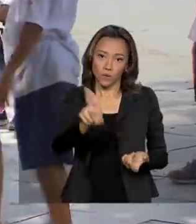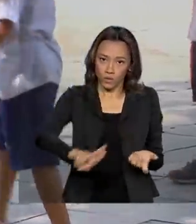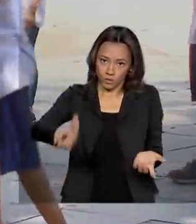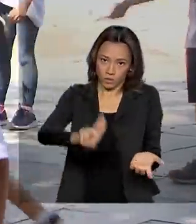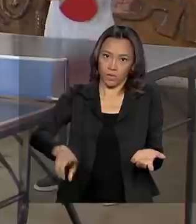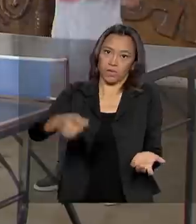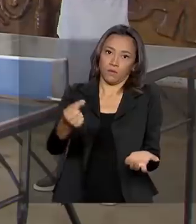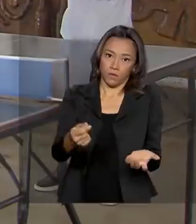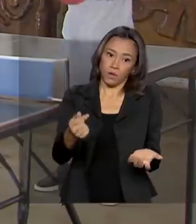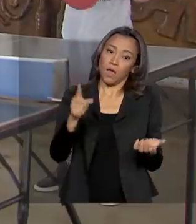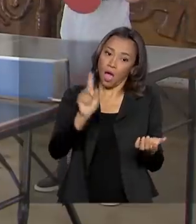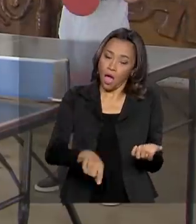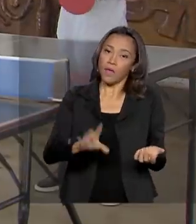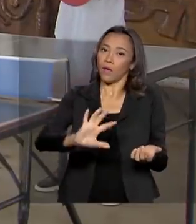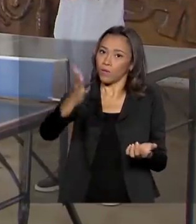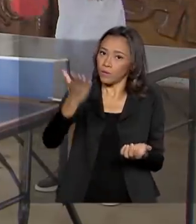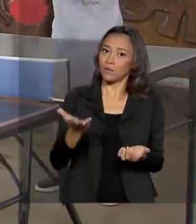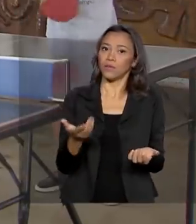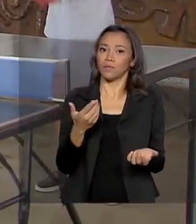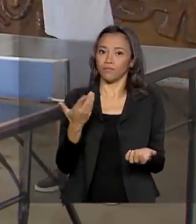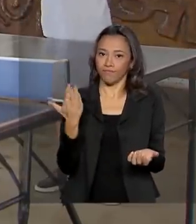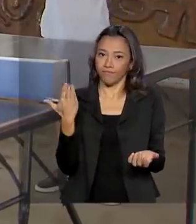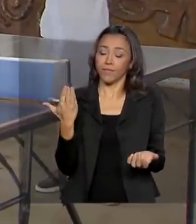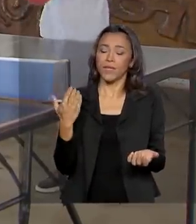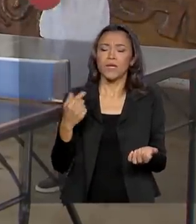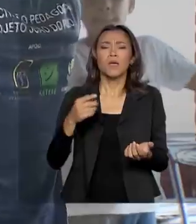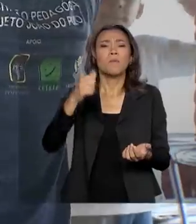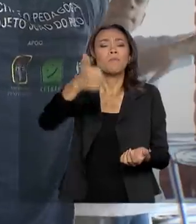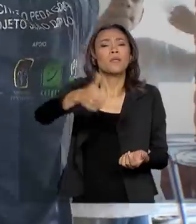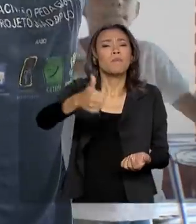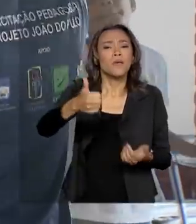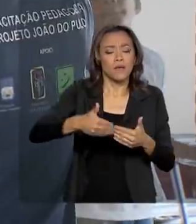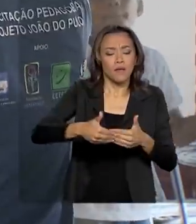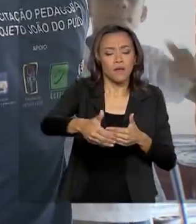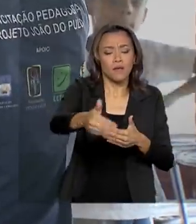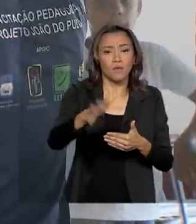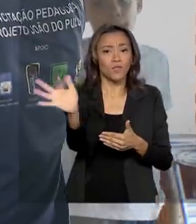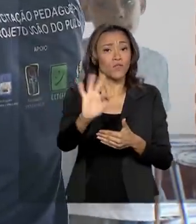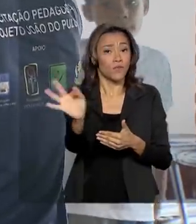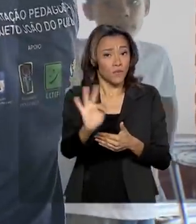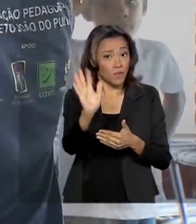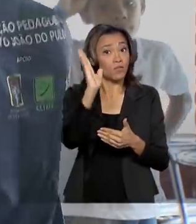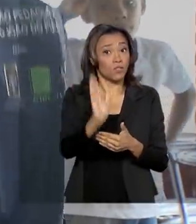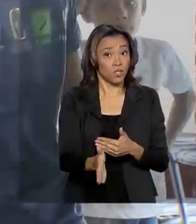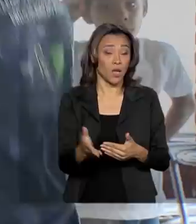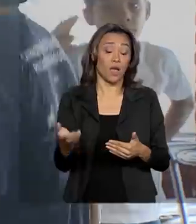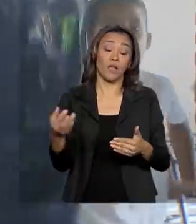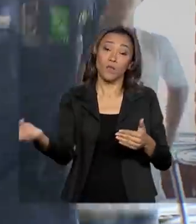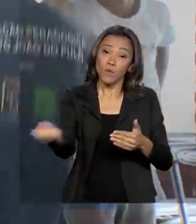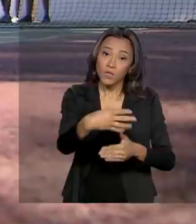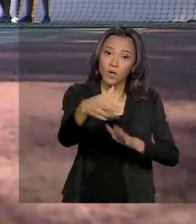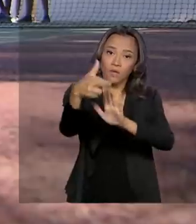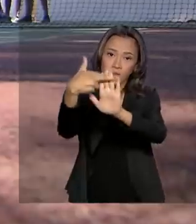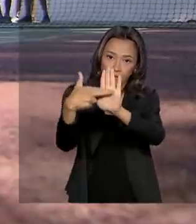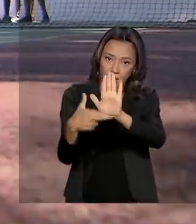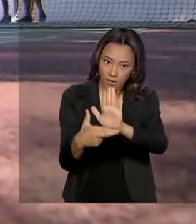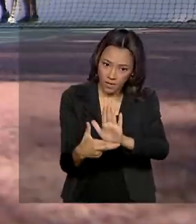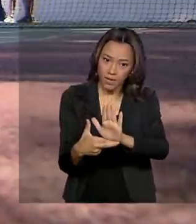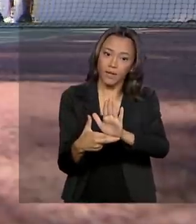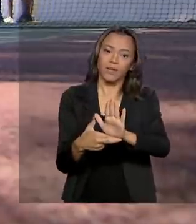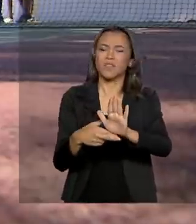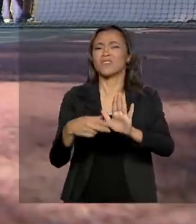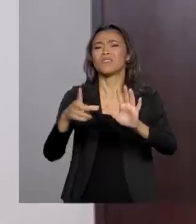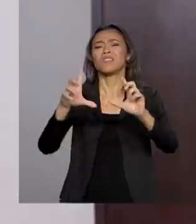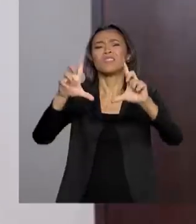foi isso que aconteceu agora a partir de 1º de fevereiro já começam a valer as novas regras menos